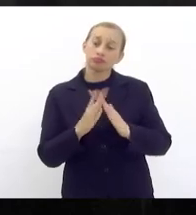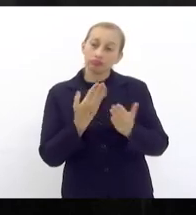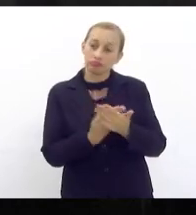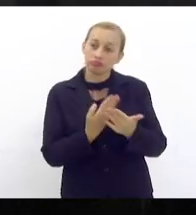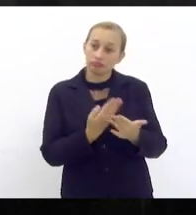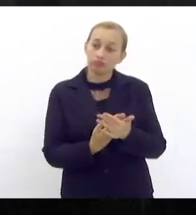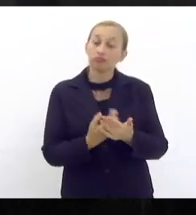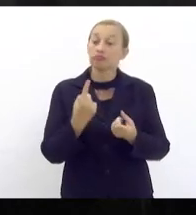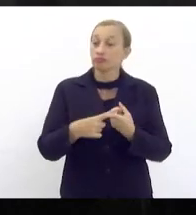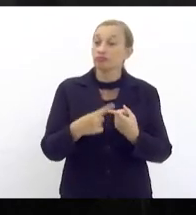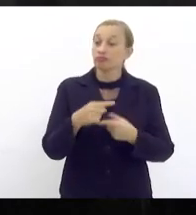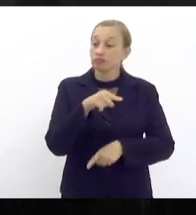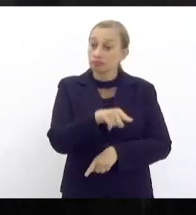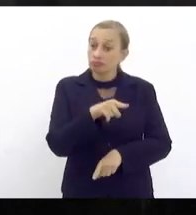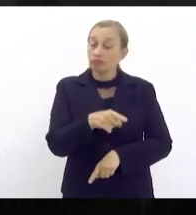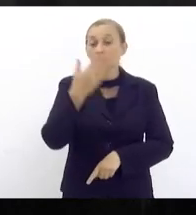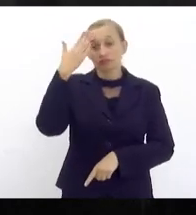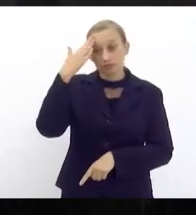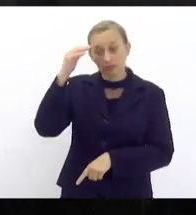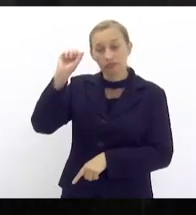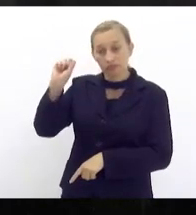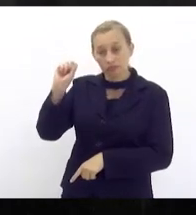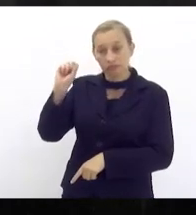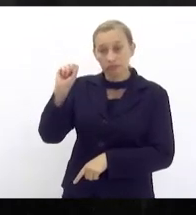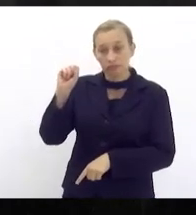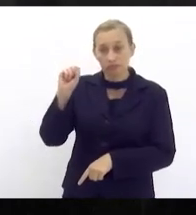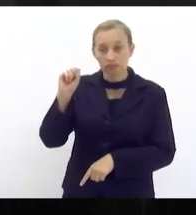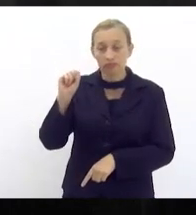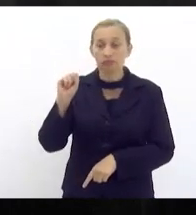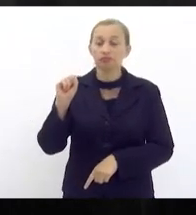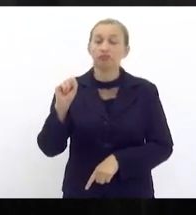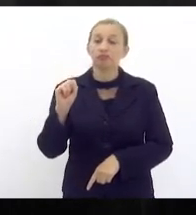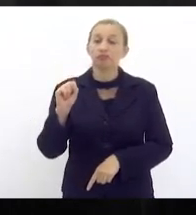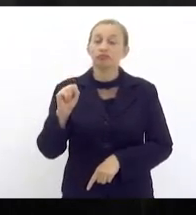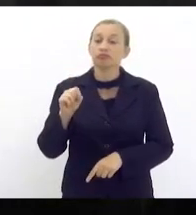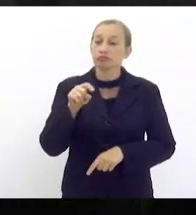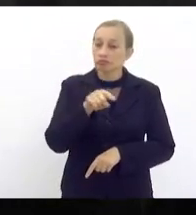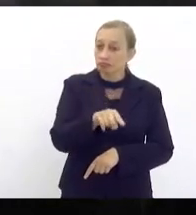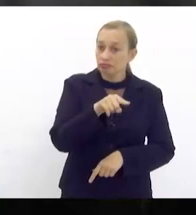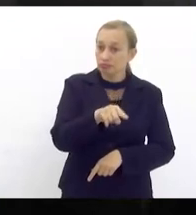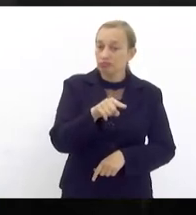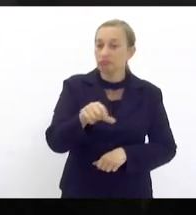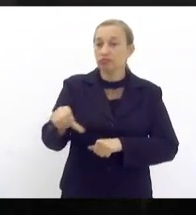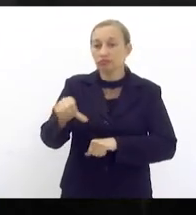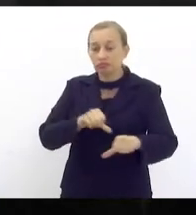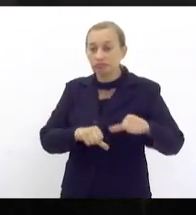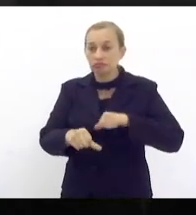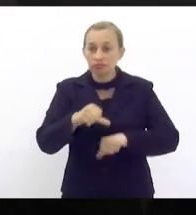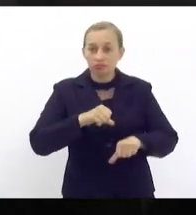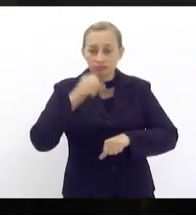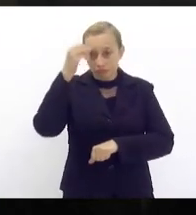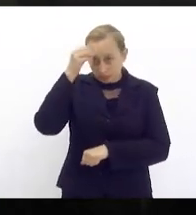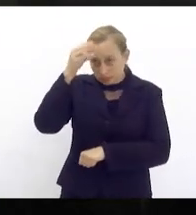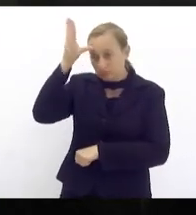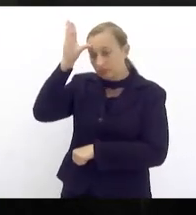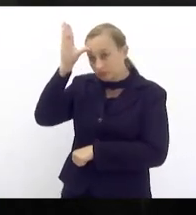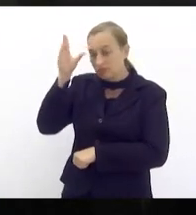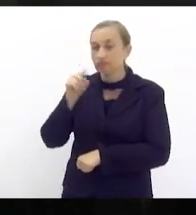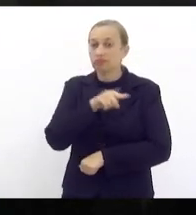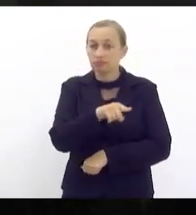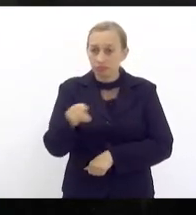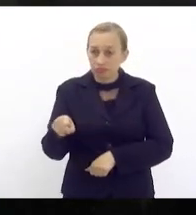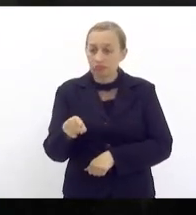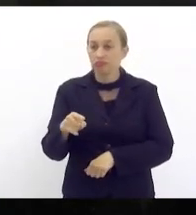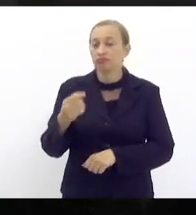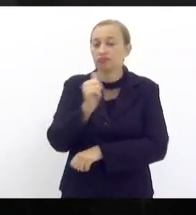é ali que os saberes são se emerge é ali que as trocas de conhecimento é ali que os